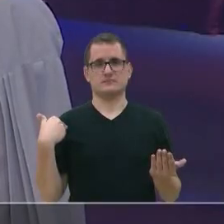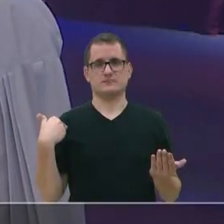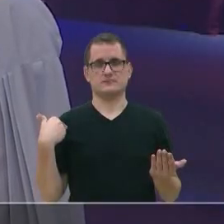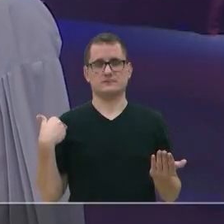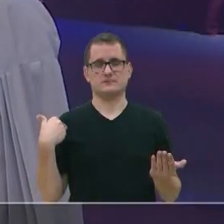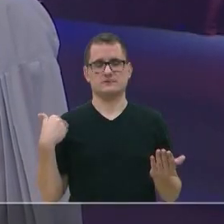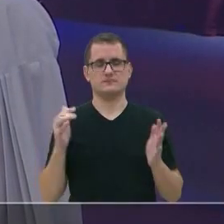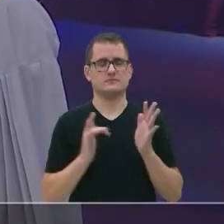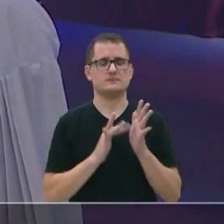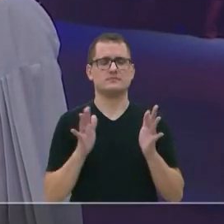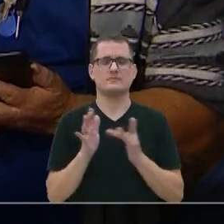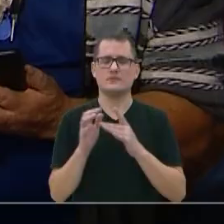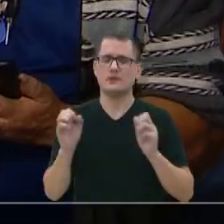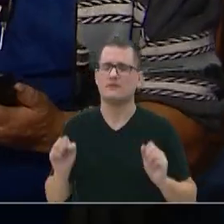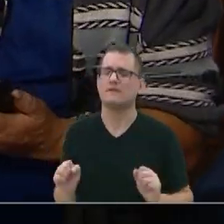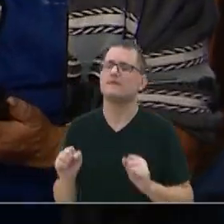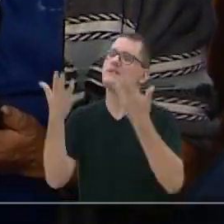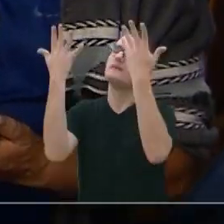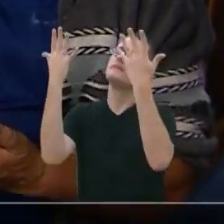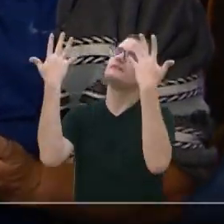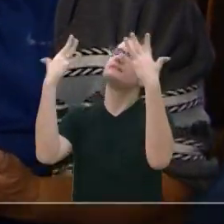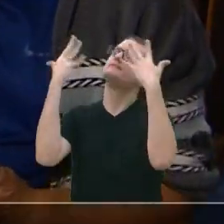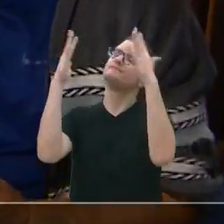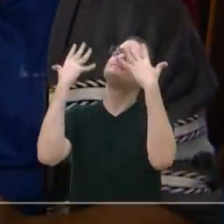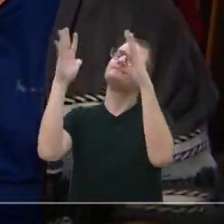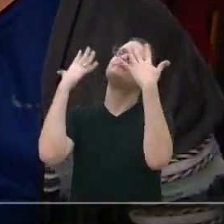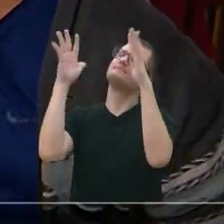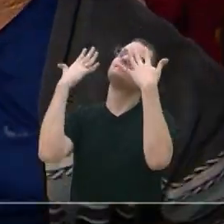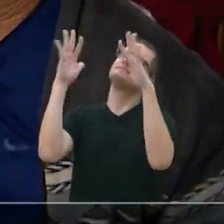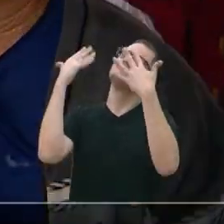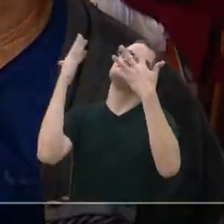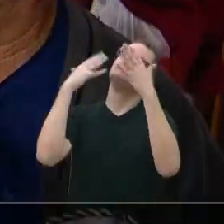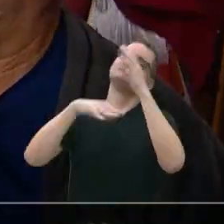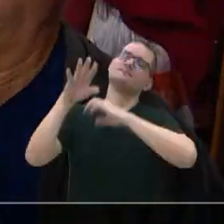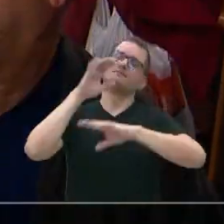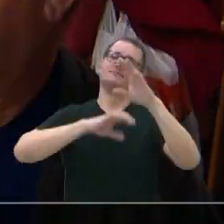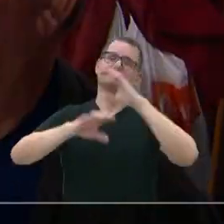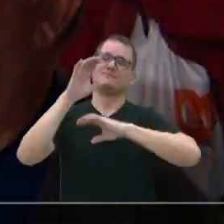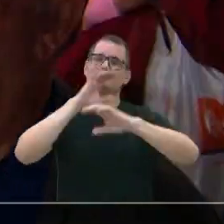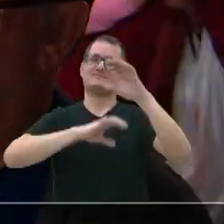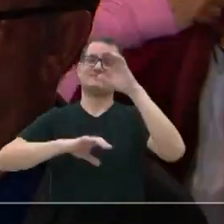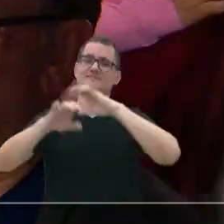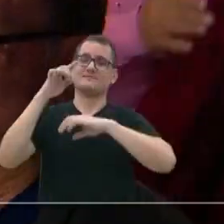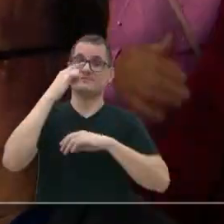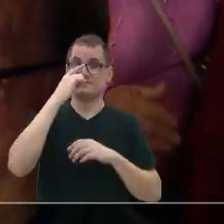Viva Jesus Cristo! Viva! Cantemos!